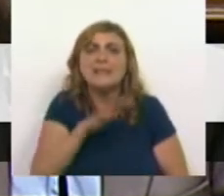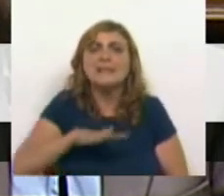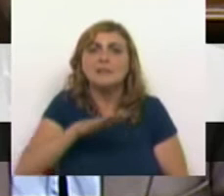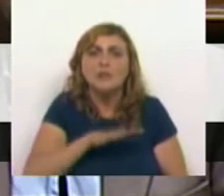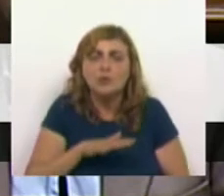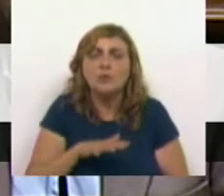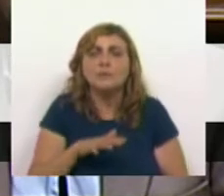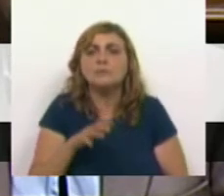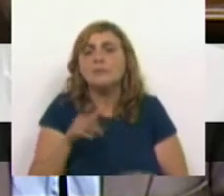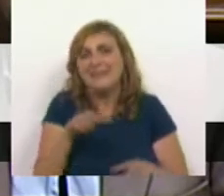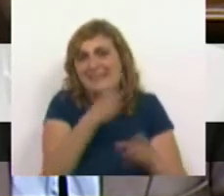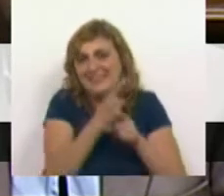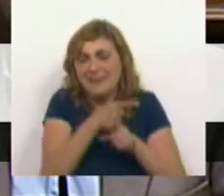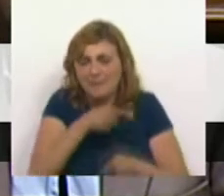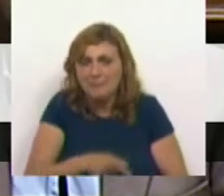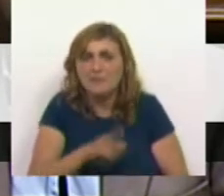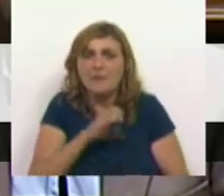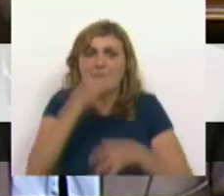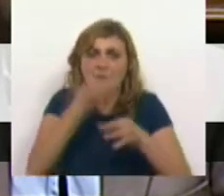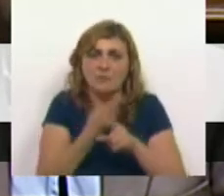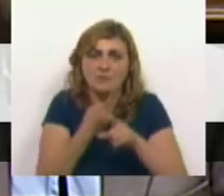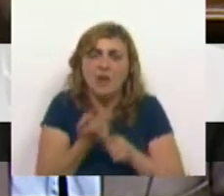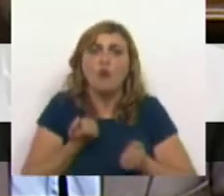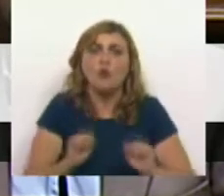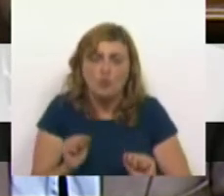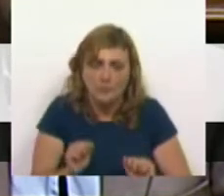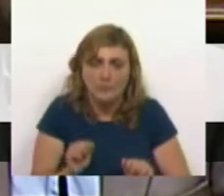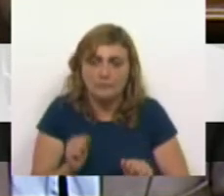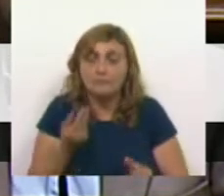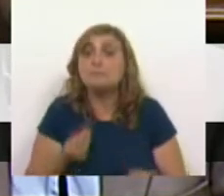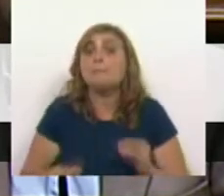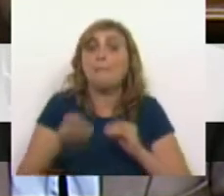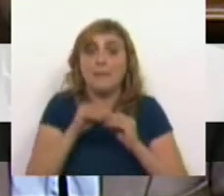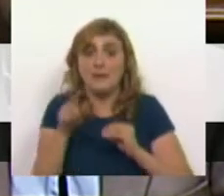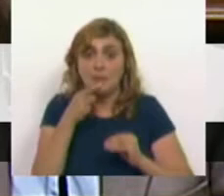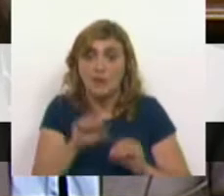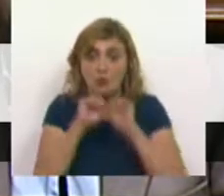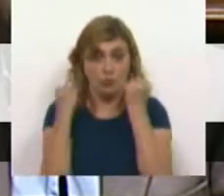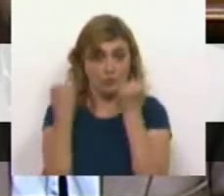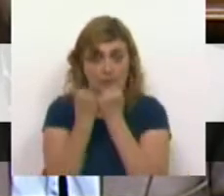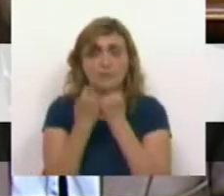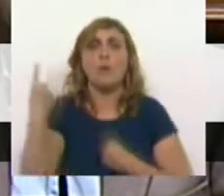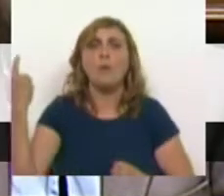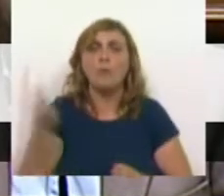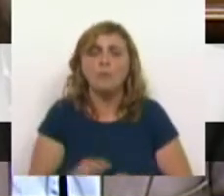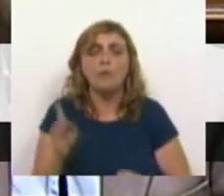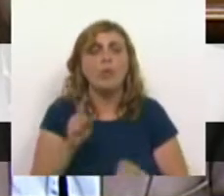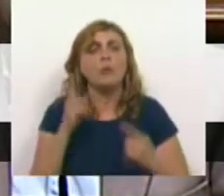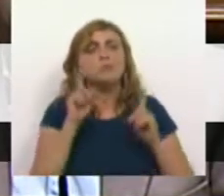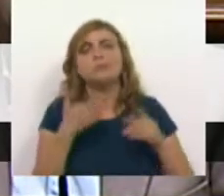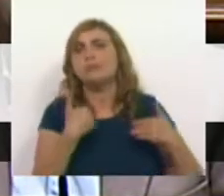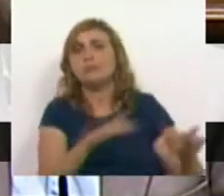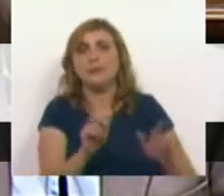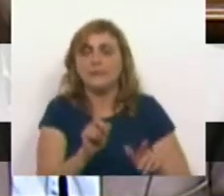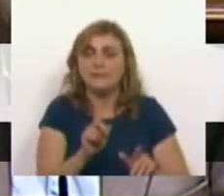situações atentatórias dessas mesmas dignidade e autonomia. E acrescenta, a sociedade está obrigada a não ficar